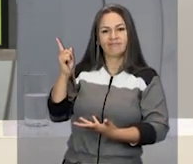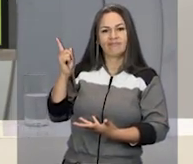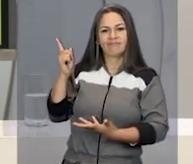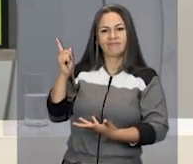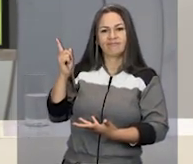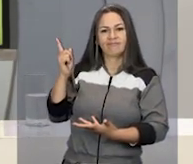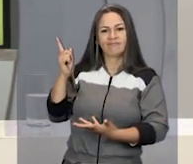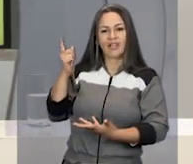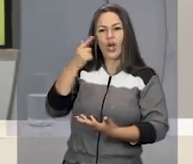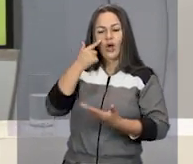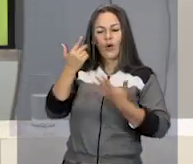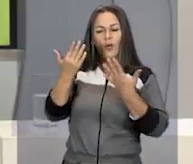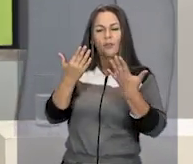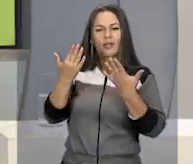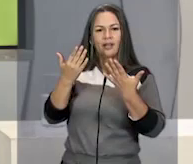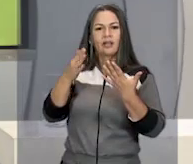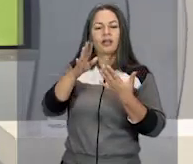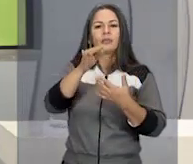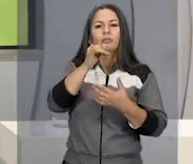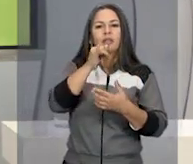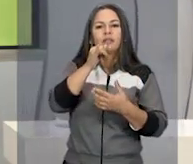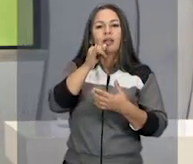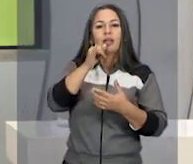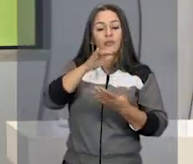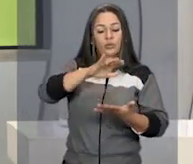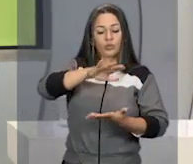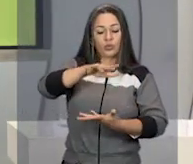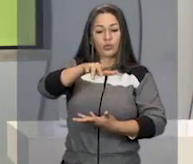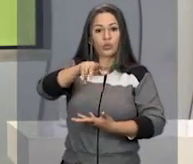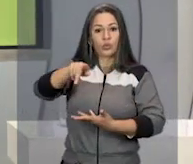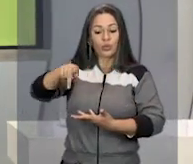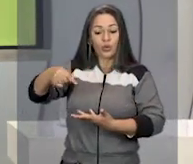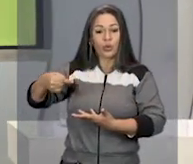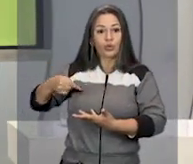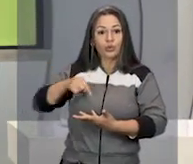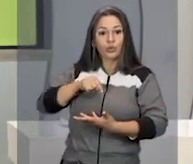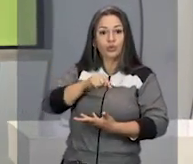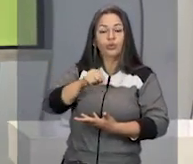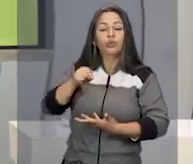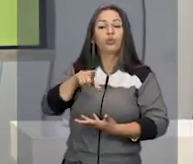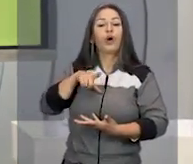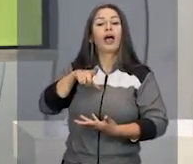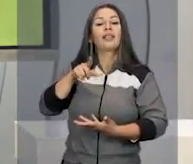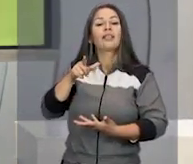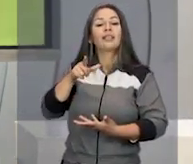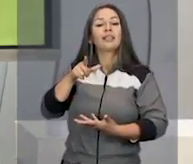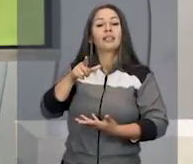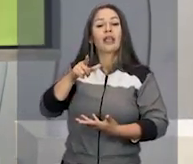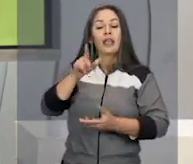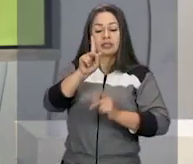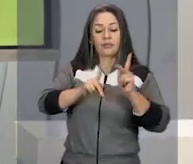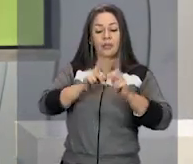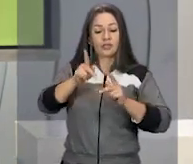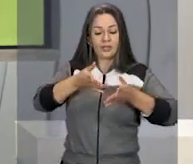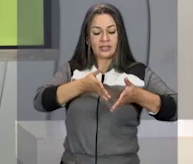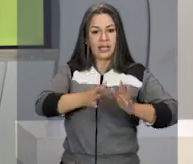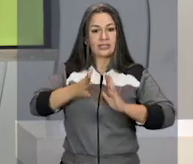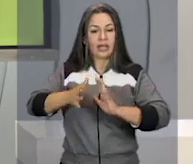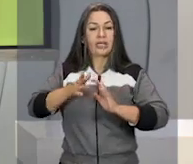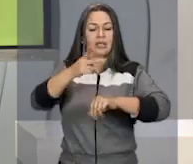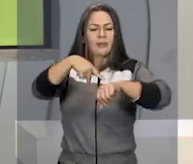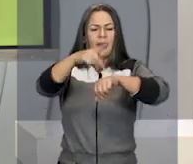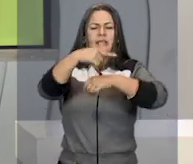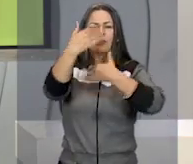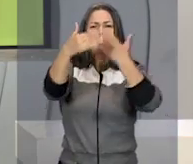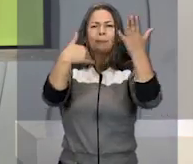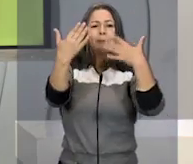no mundo, a cada 7 pessoas no mundo, uma é chinesa. E isso vai explicar por que tanta coisa acontece na China. Né? Tanto o caso